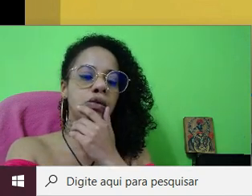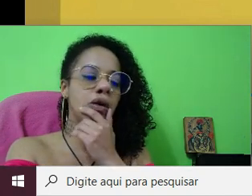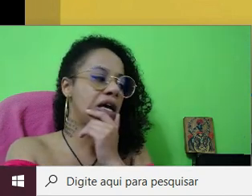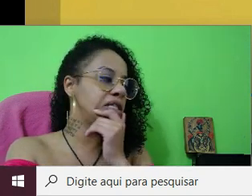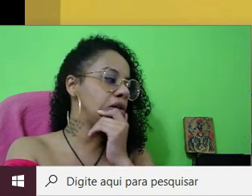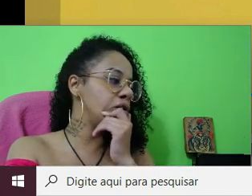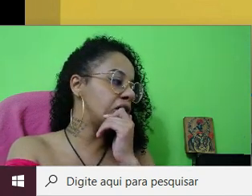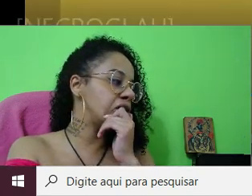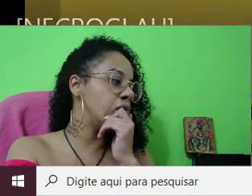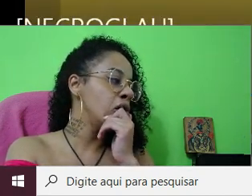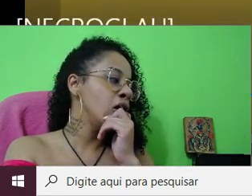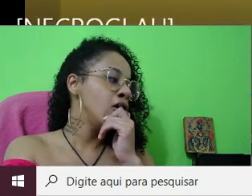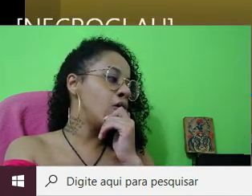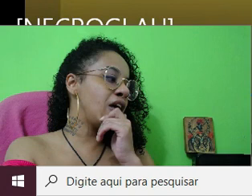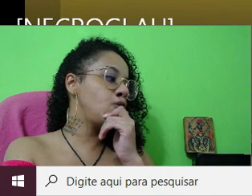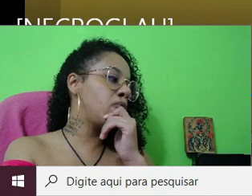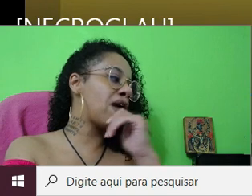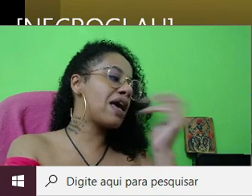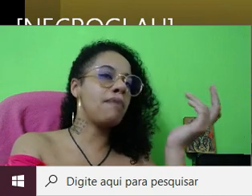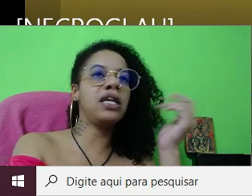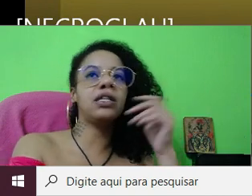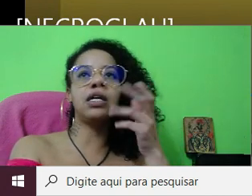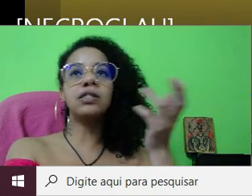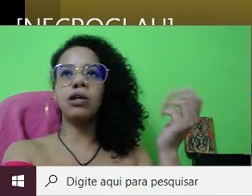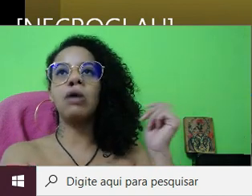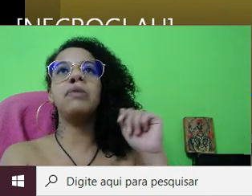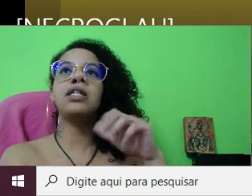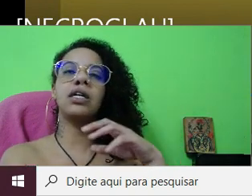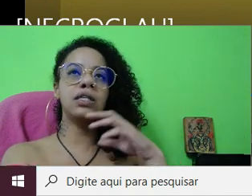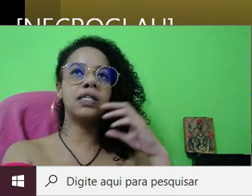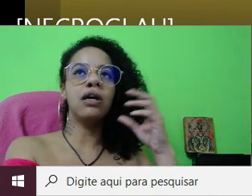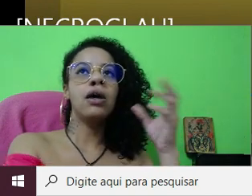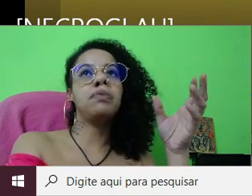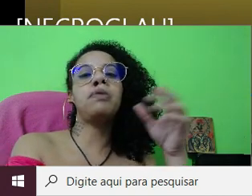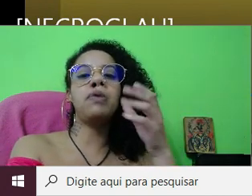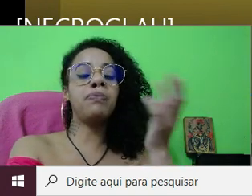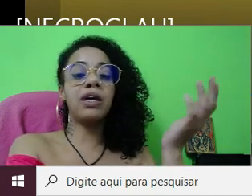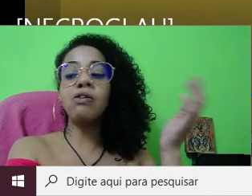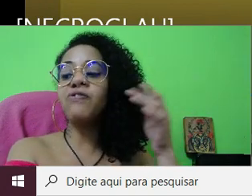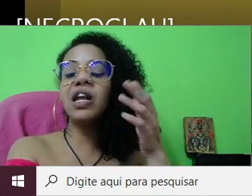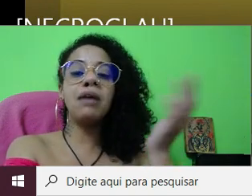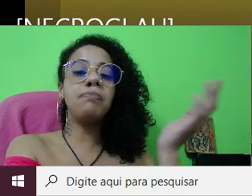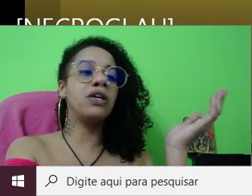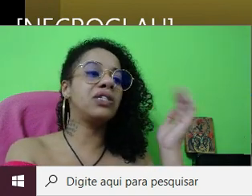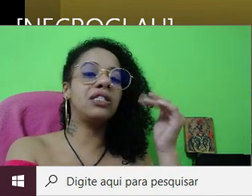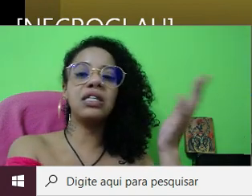e é isso essa colocação não é tipo Ai é militância não é militância